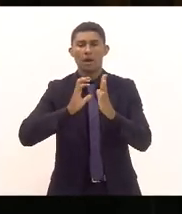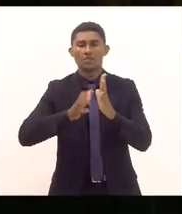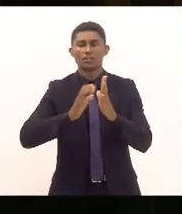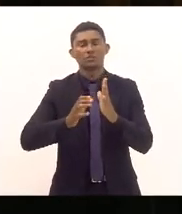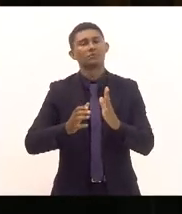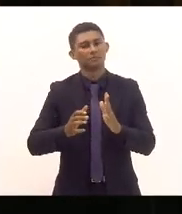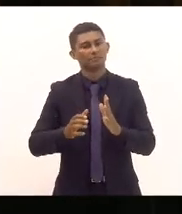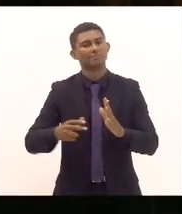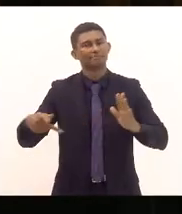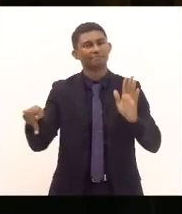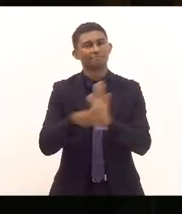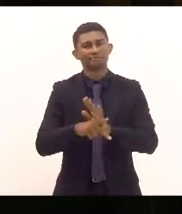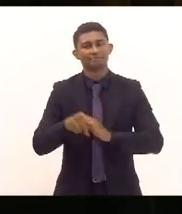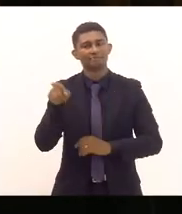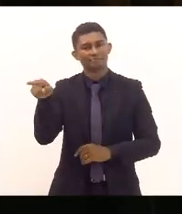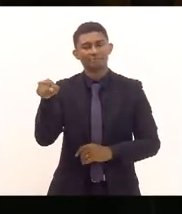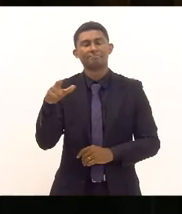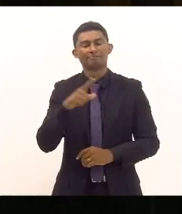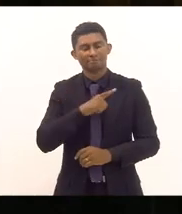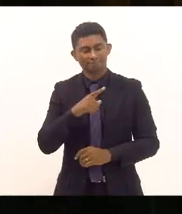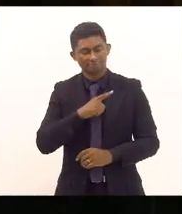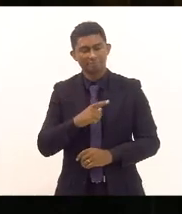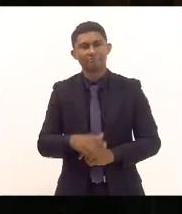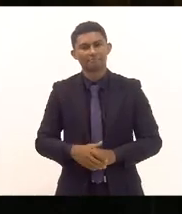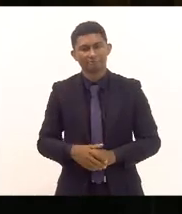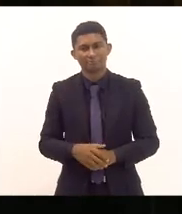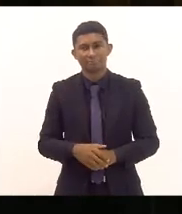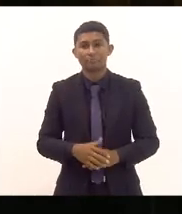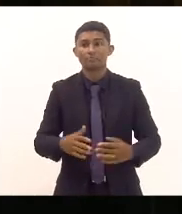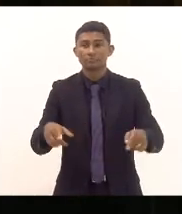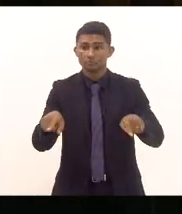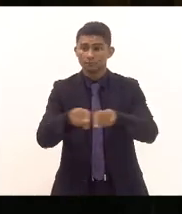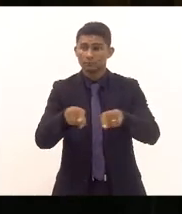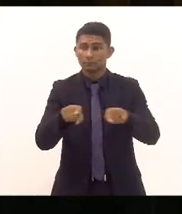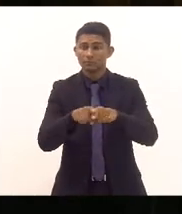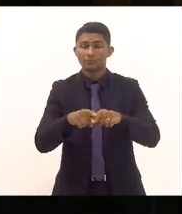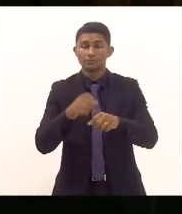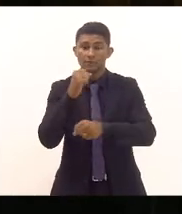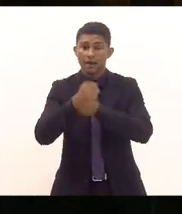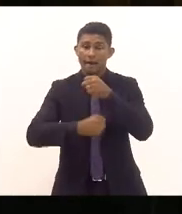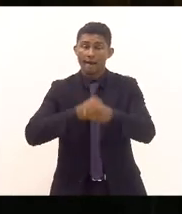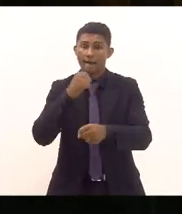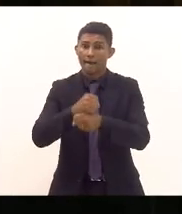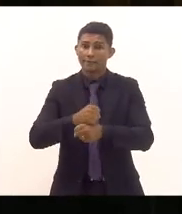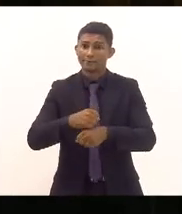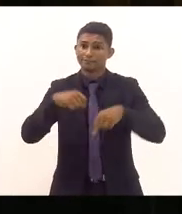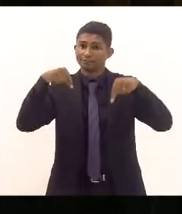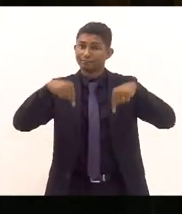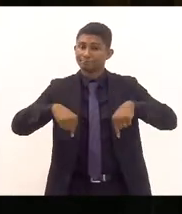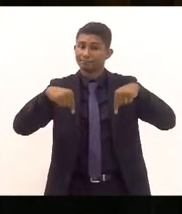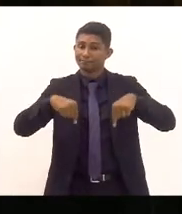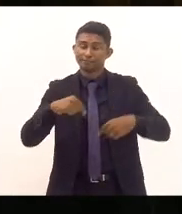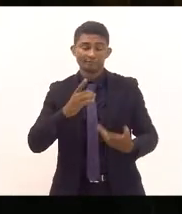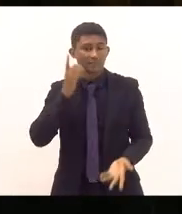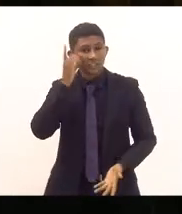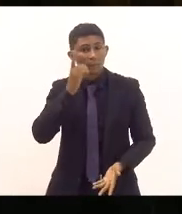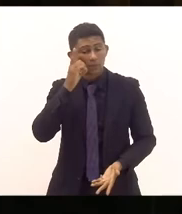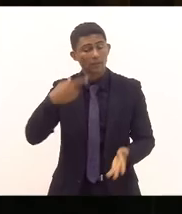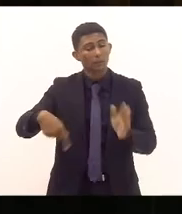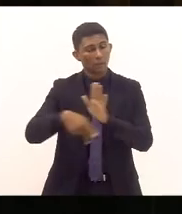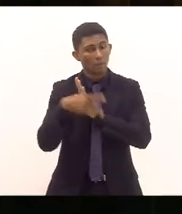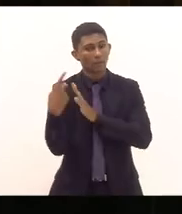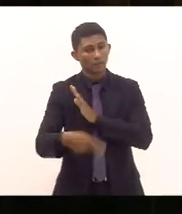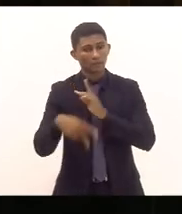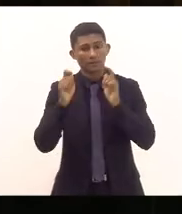e no comitê nesse ano de eleição desse tal deputado estadual aqui